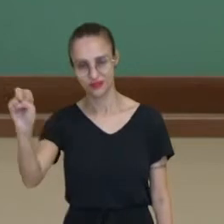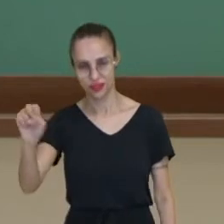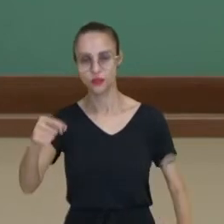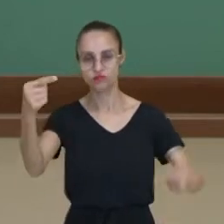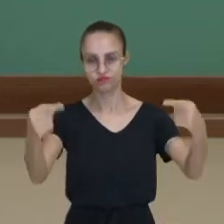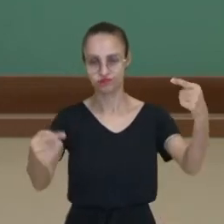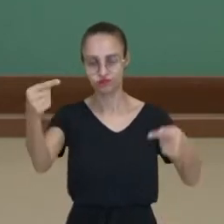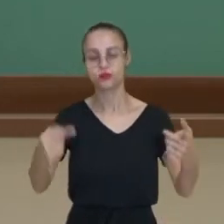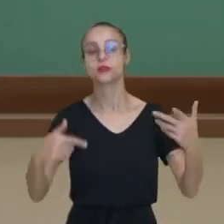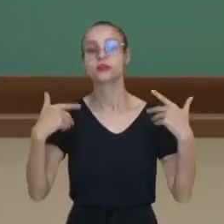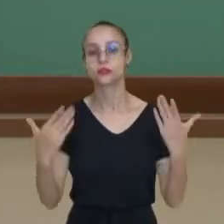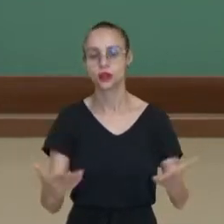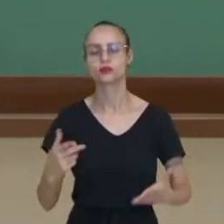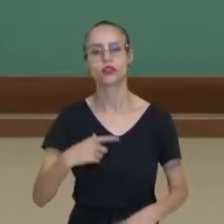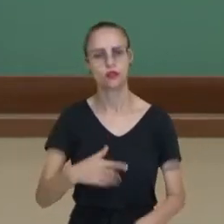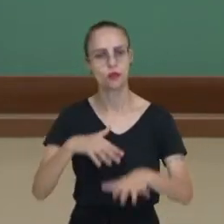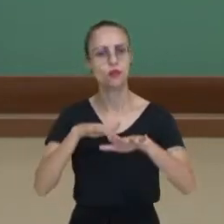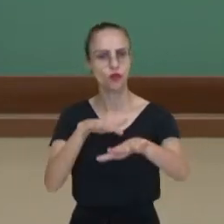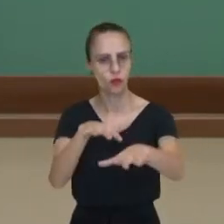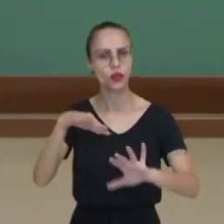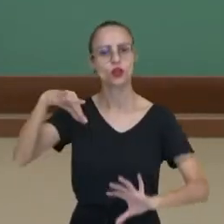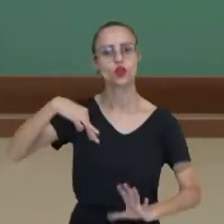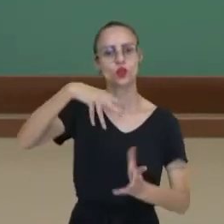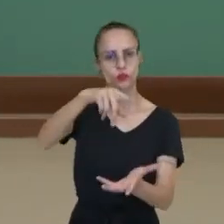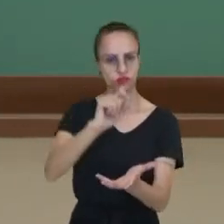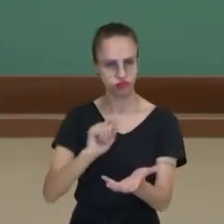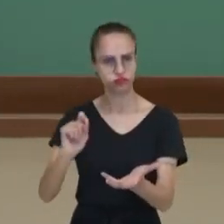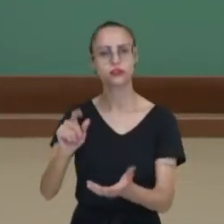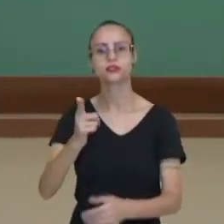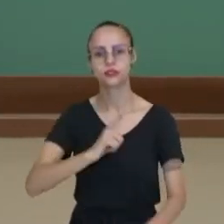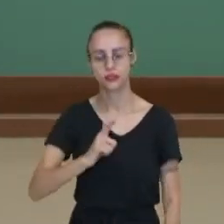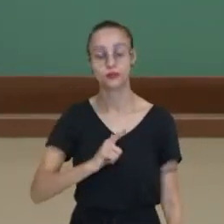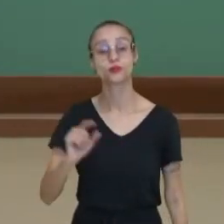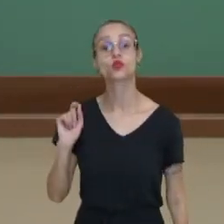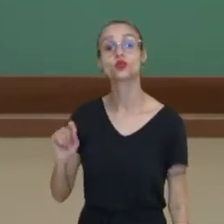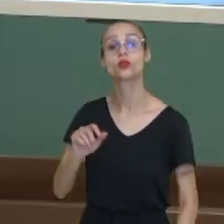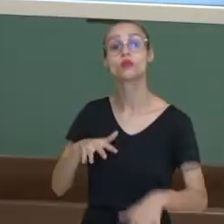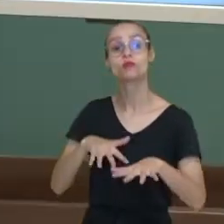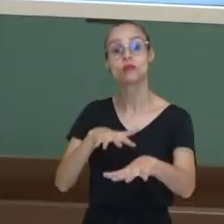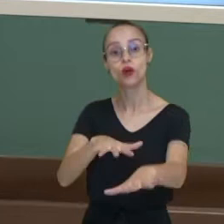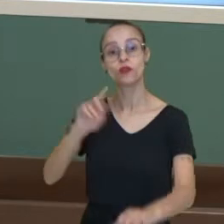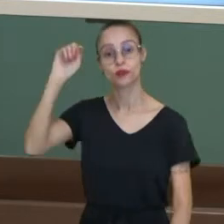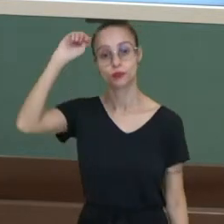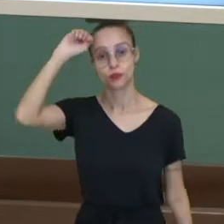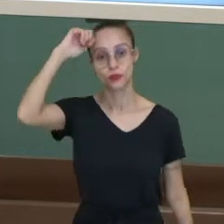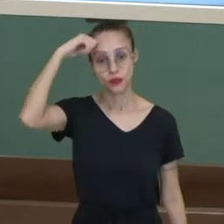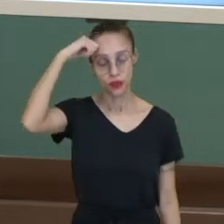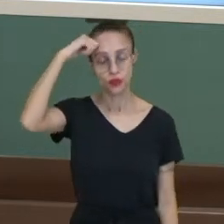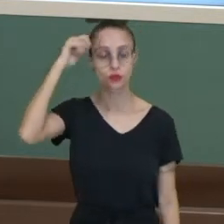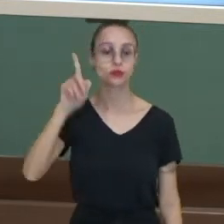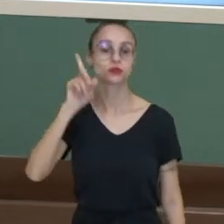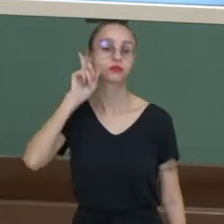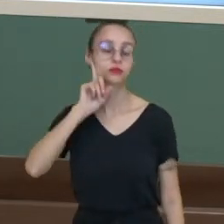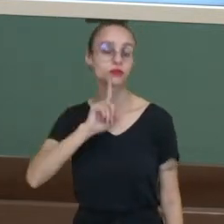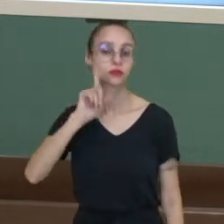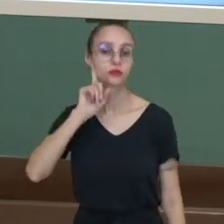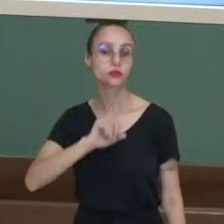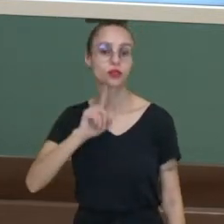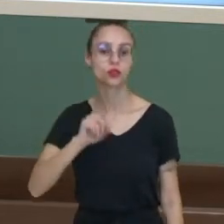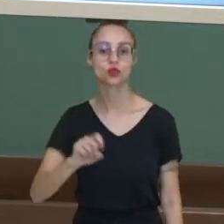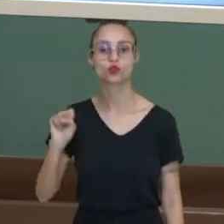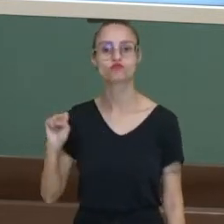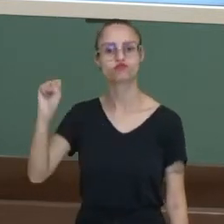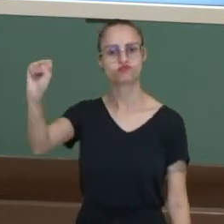houve movimentos de contestação em alguns lugares do mundo? Sim! Um deles, o movimento negro dos Estados Unidos, aí com o grande